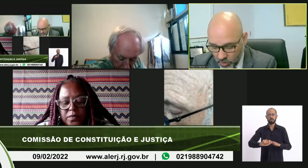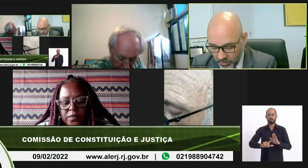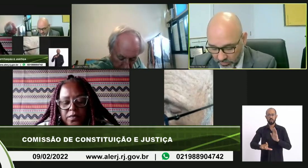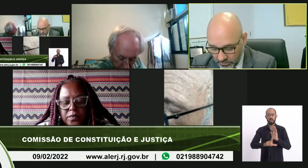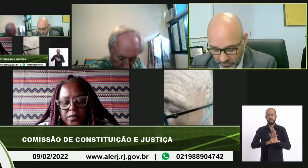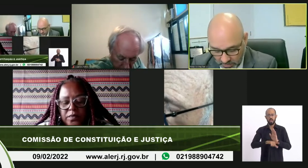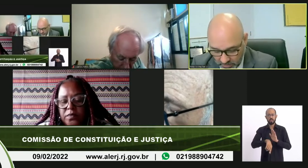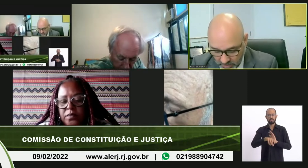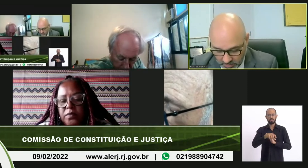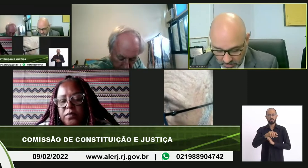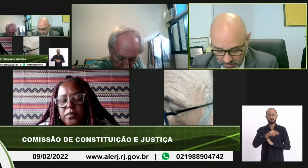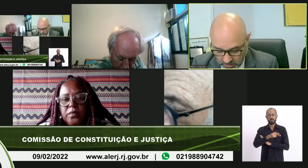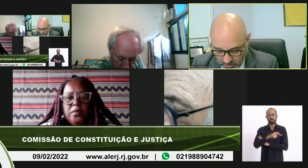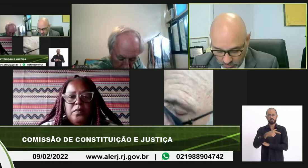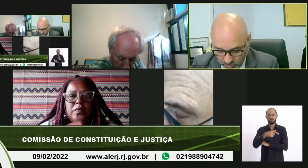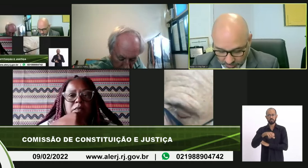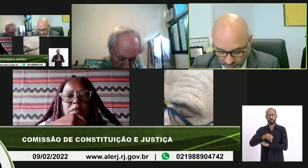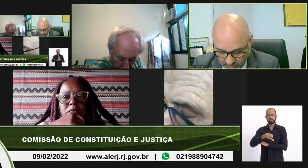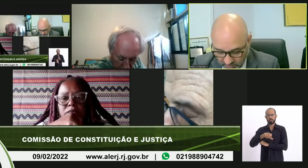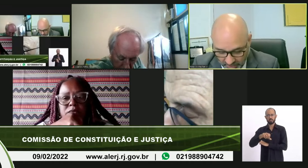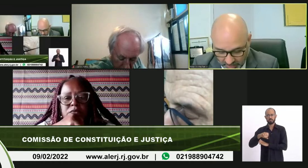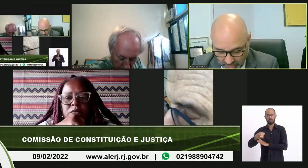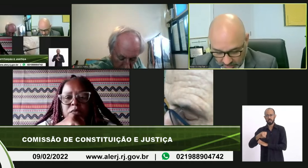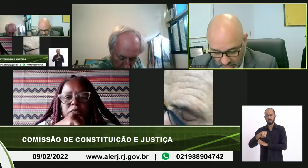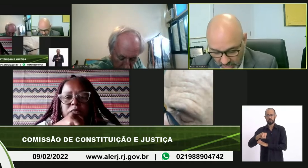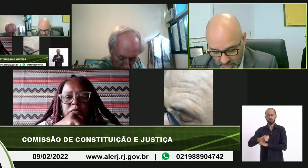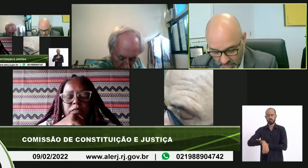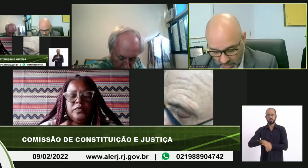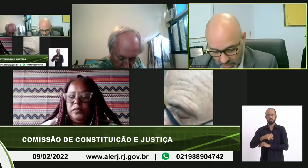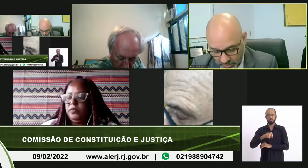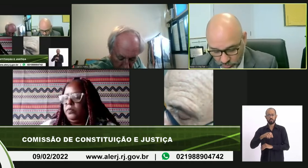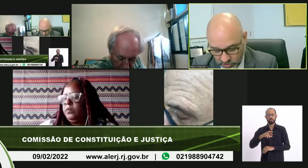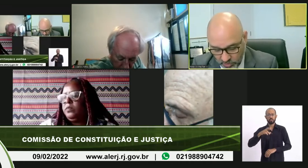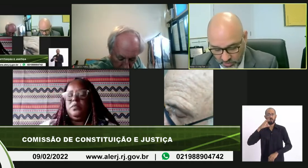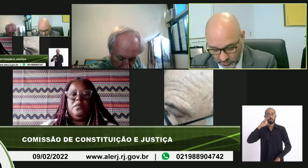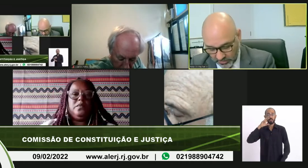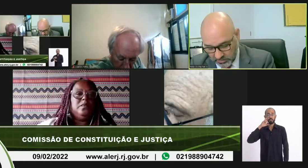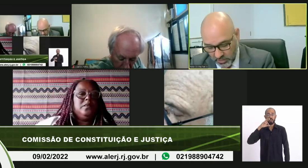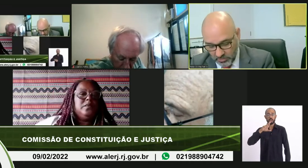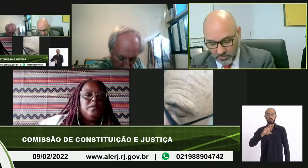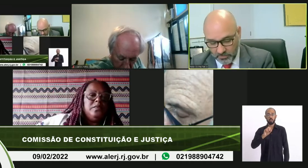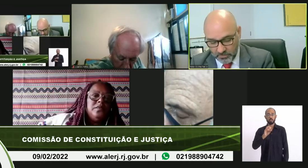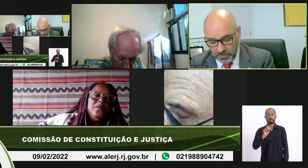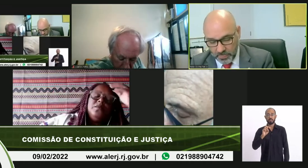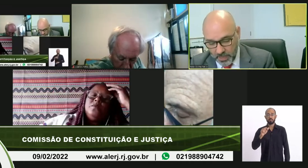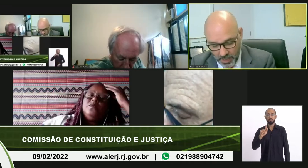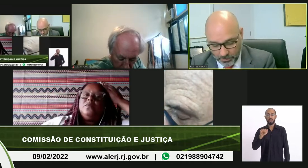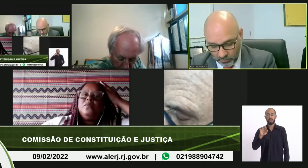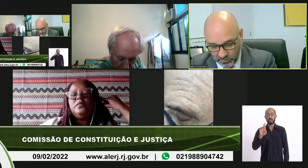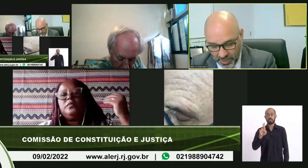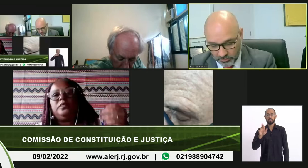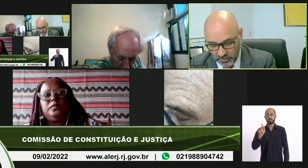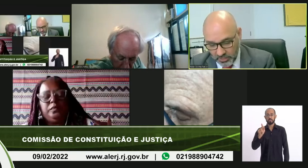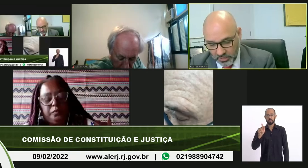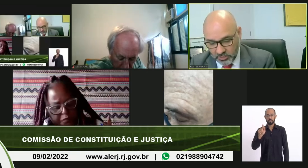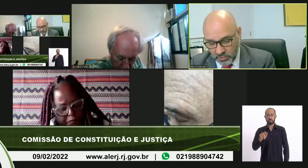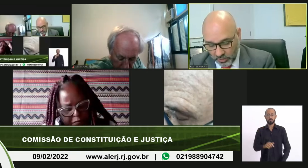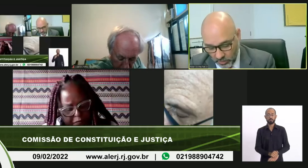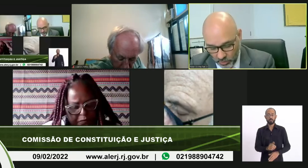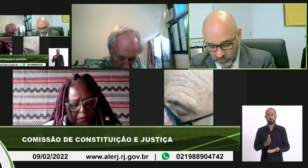de 19, do deputado Rosenberg Reis. Em discussão, em votação,